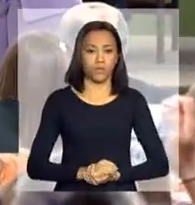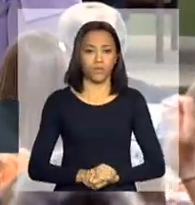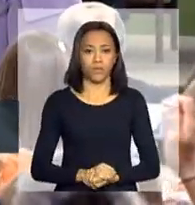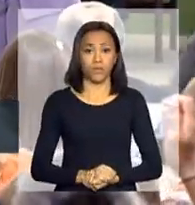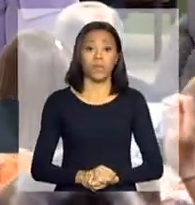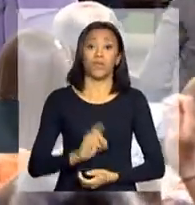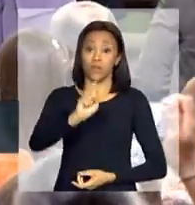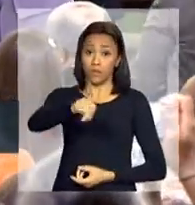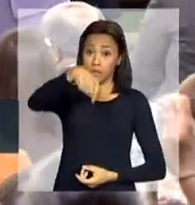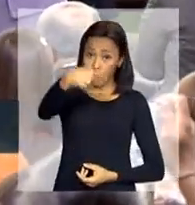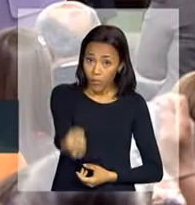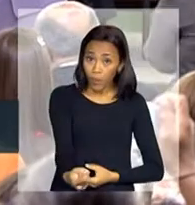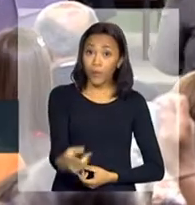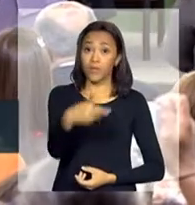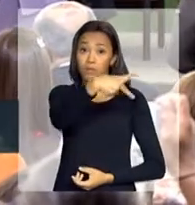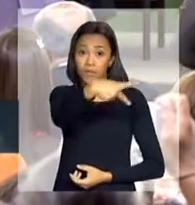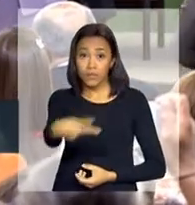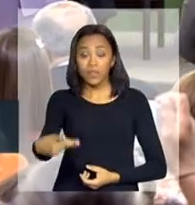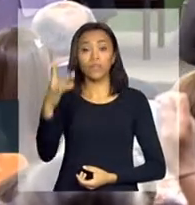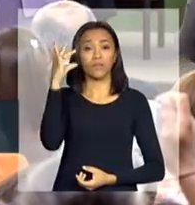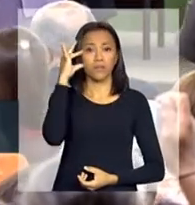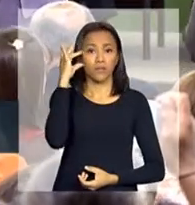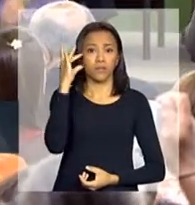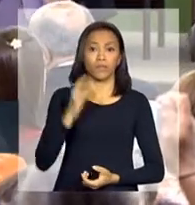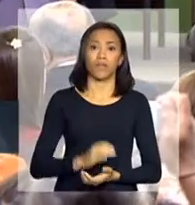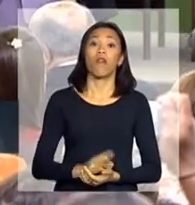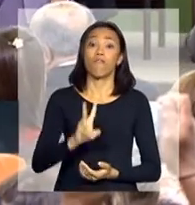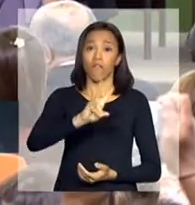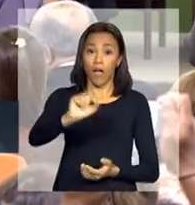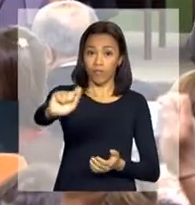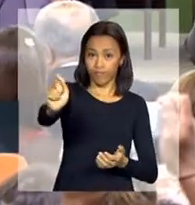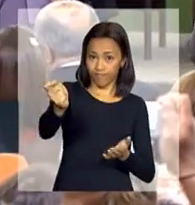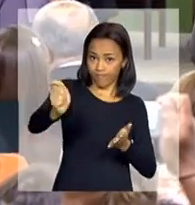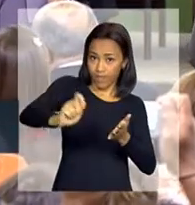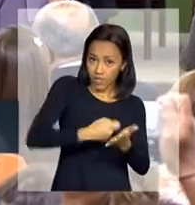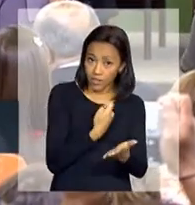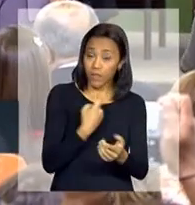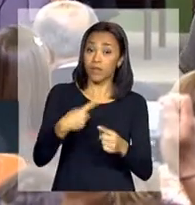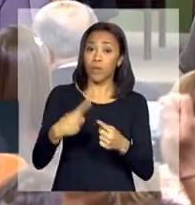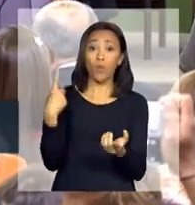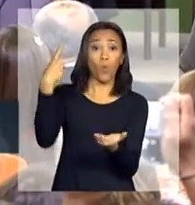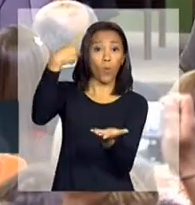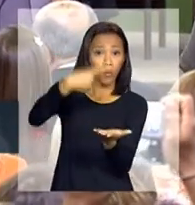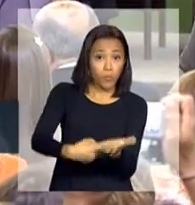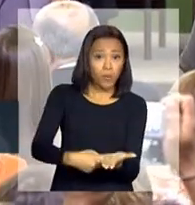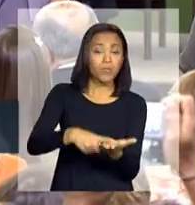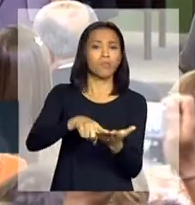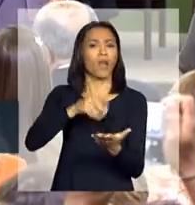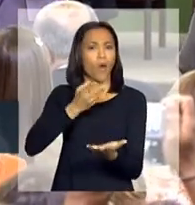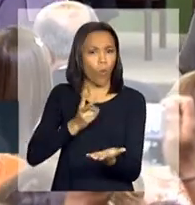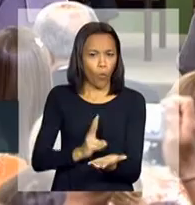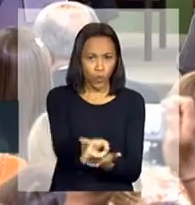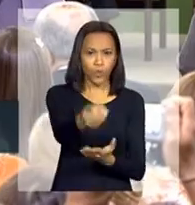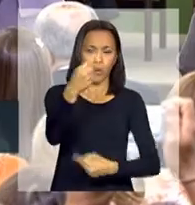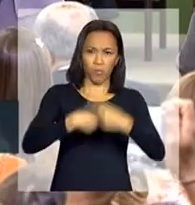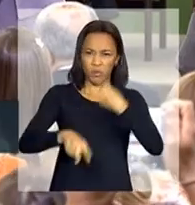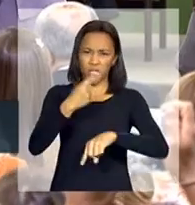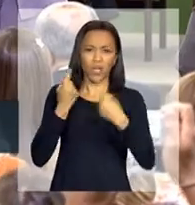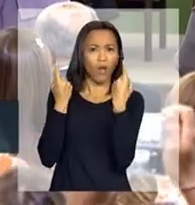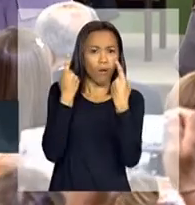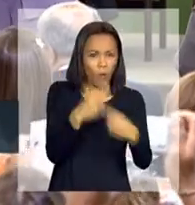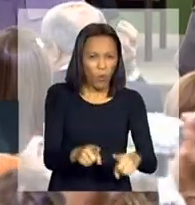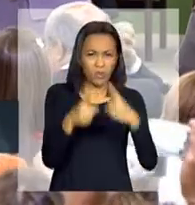Oi e esse aqui da senhora Presidenta da República assina acordo de cooperação para a efetivação de políticas de enfrentamento